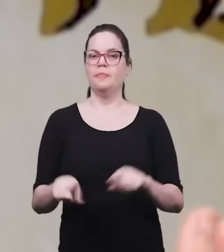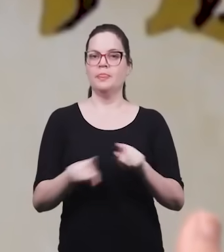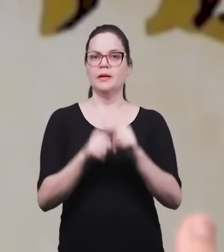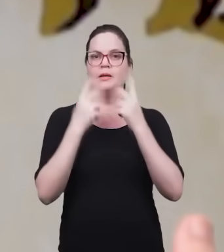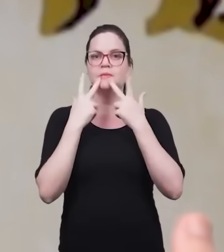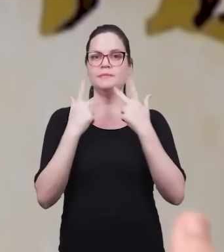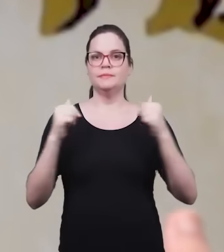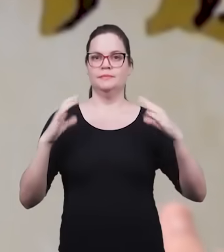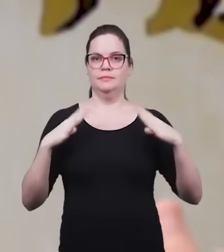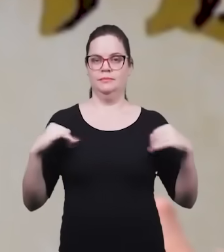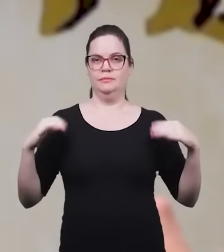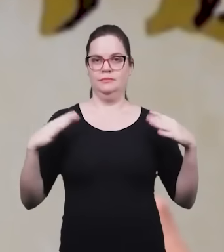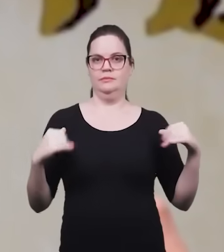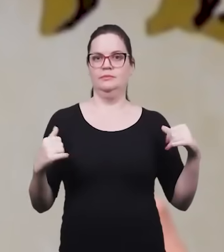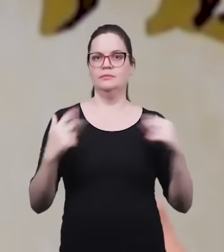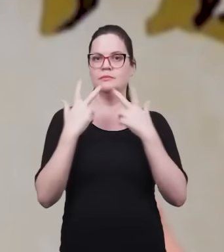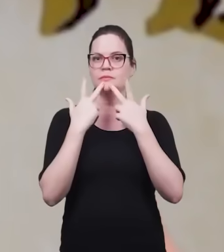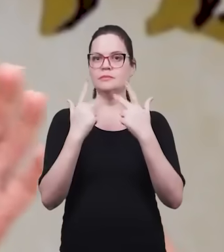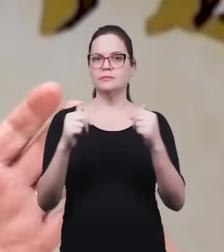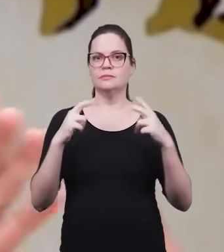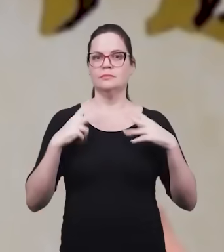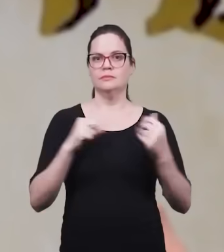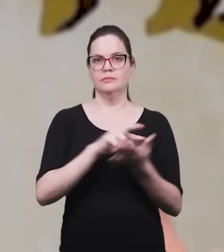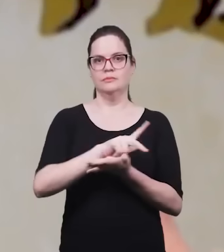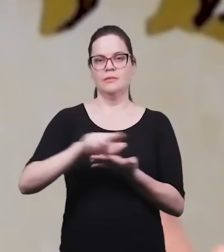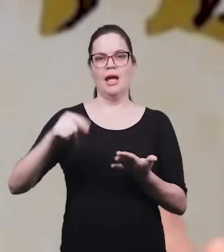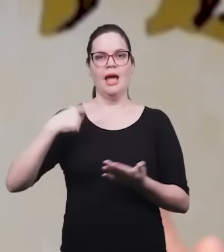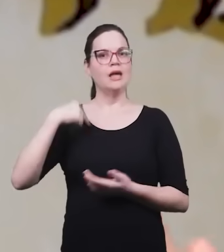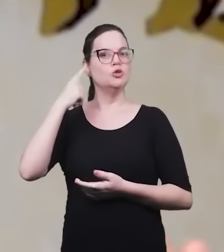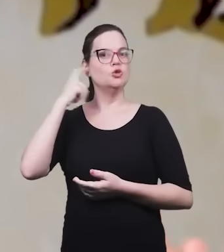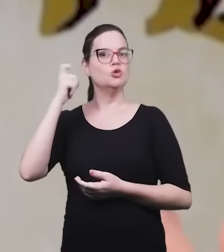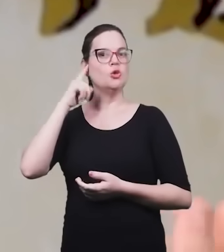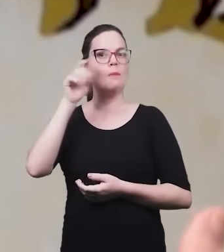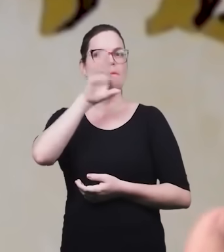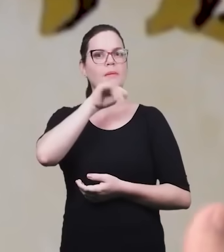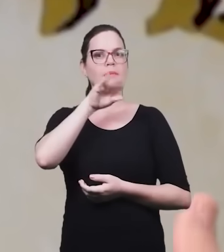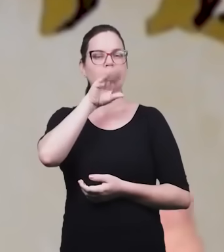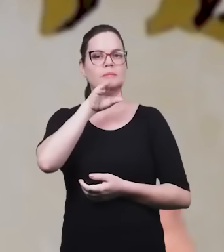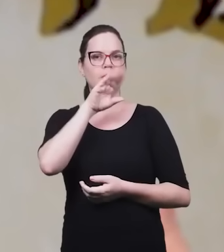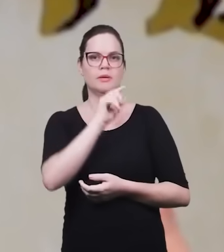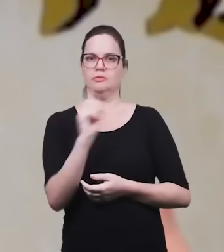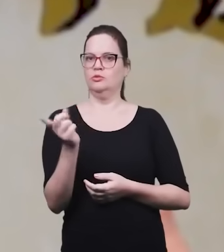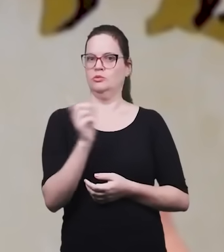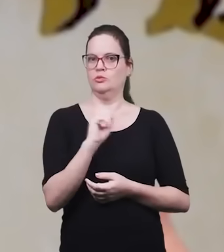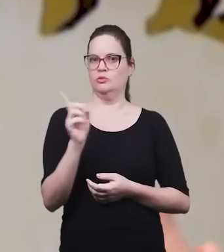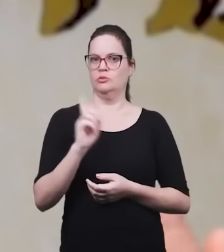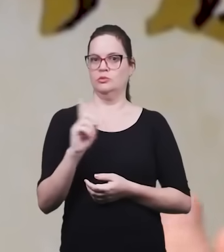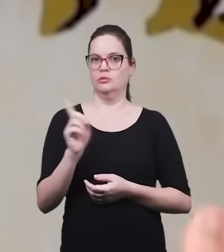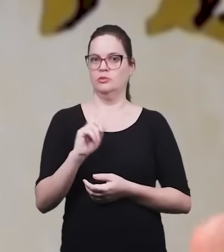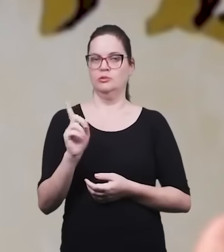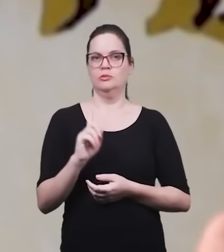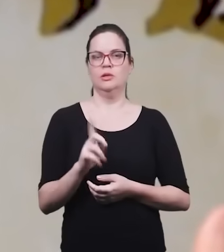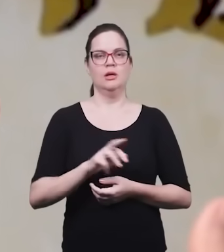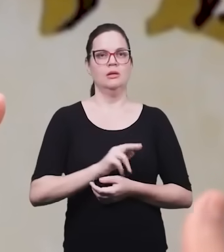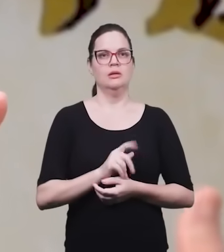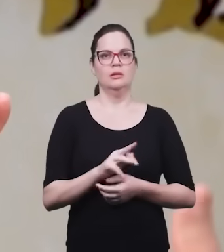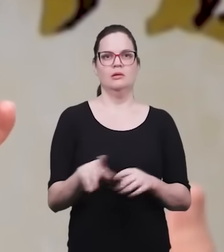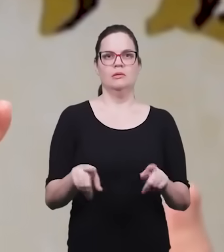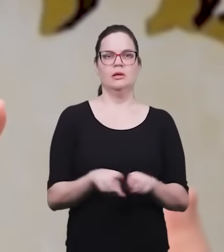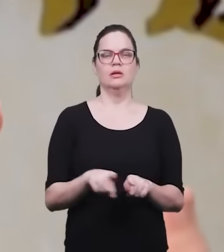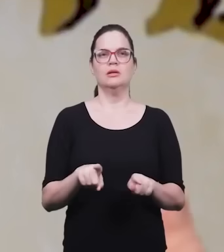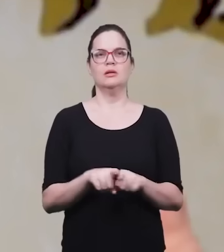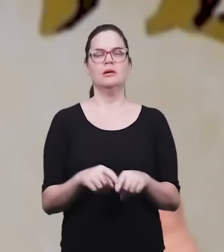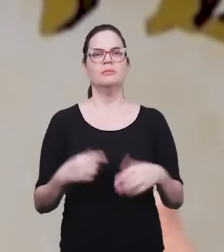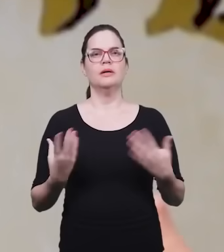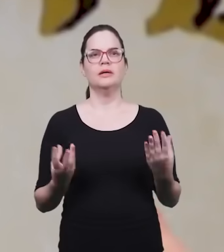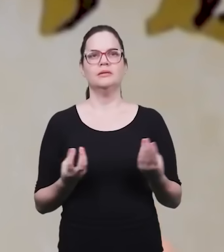de línguas não quer dizer, naturalmente, variedade de sons ininteligíveis. Claro. E nem variedade também de, vamos